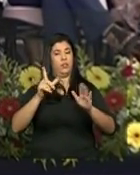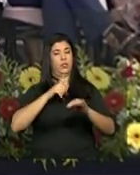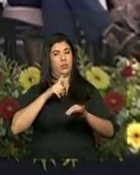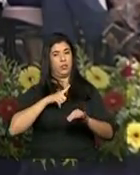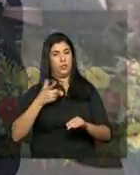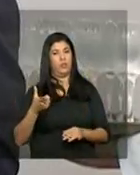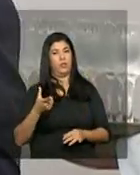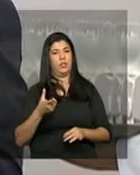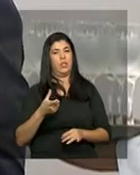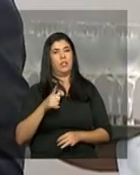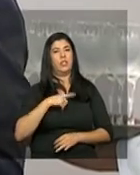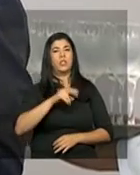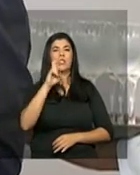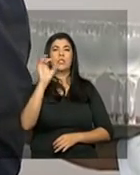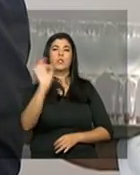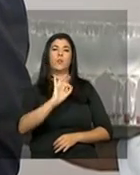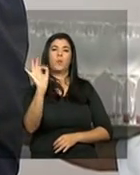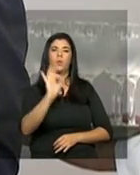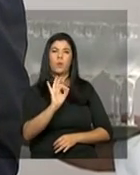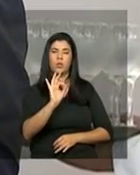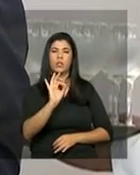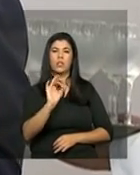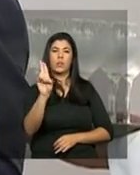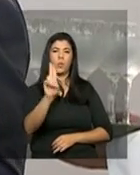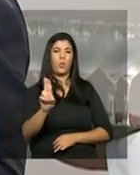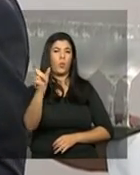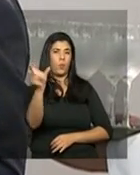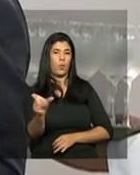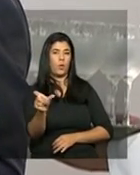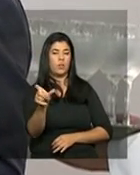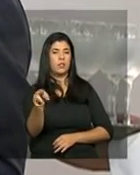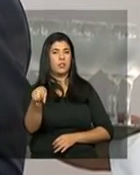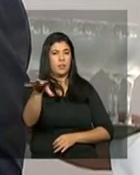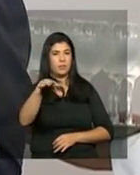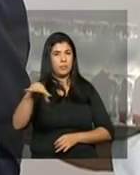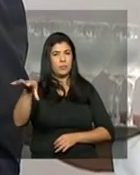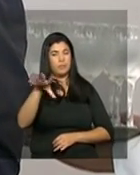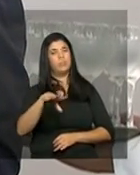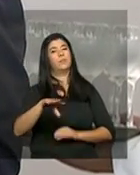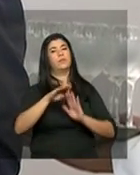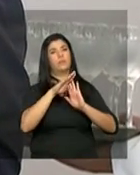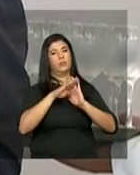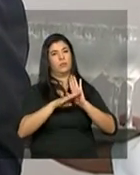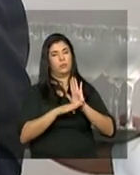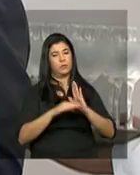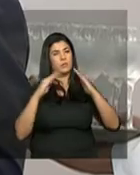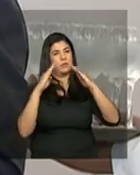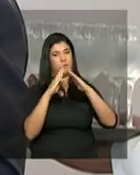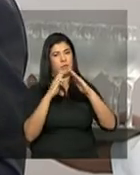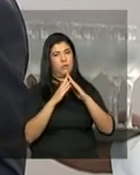presidenta, 5% das unidades dos programas habitacionais